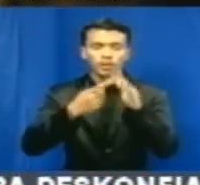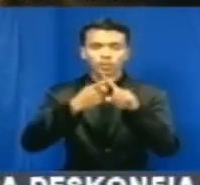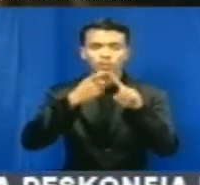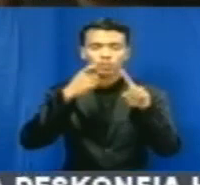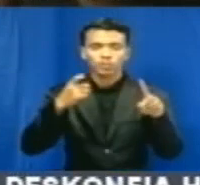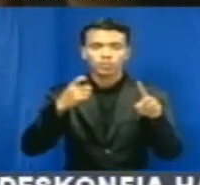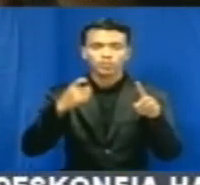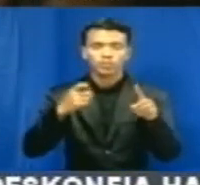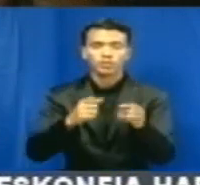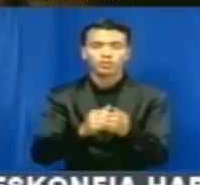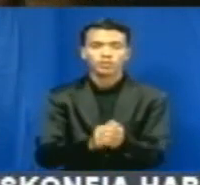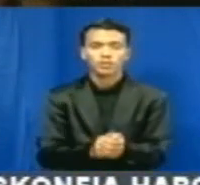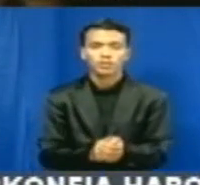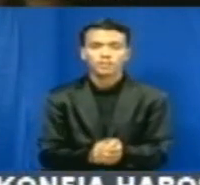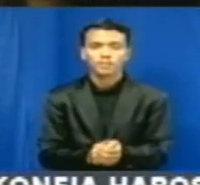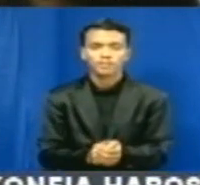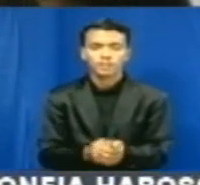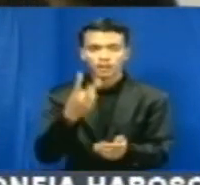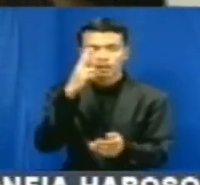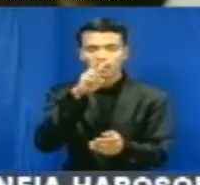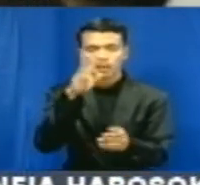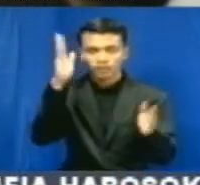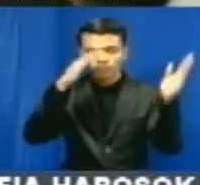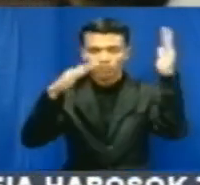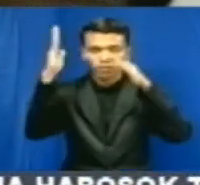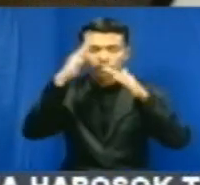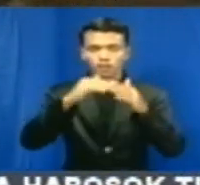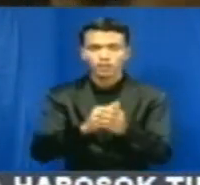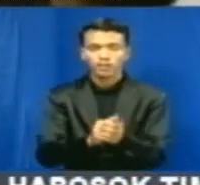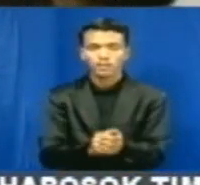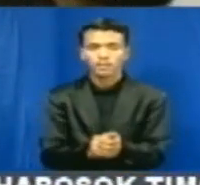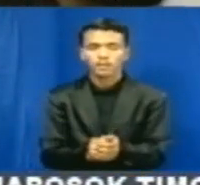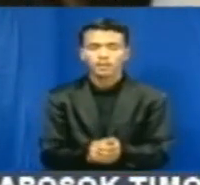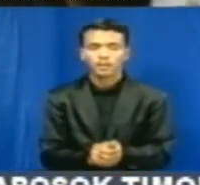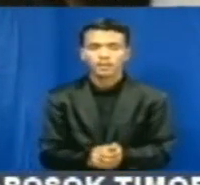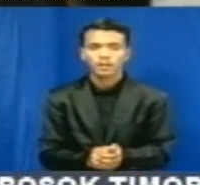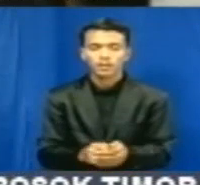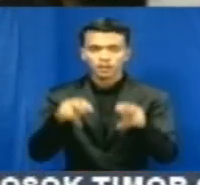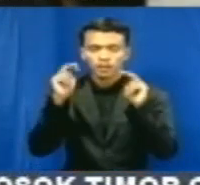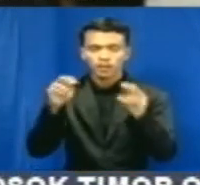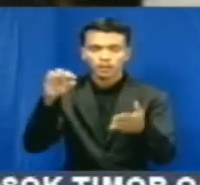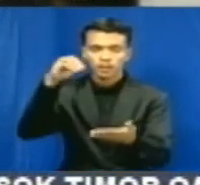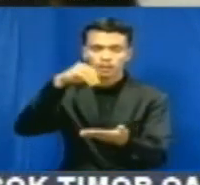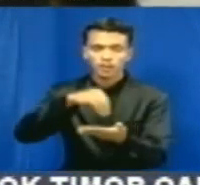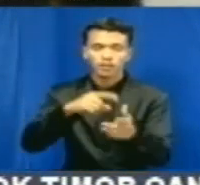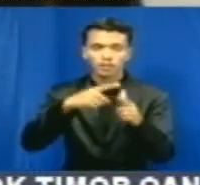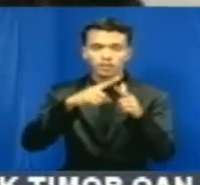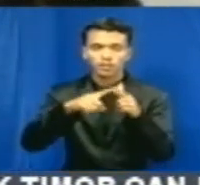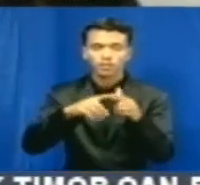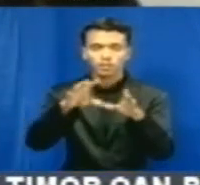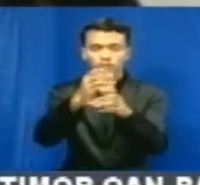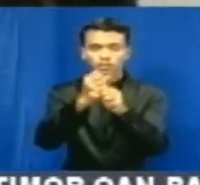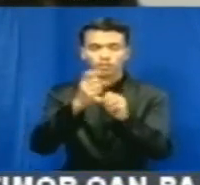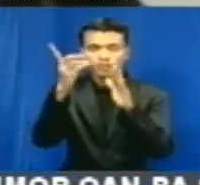introduções aí da revisão de literatura, identifica o problema, se ia a hipótese, tem que estabelecer a hipótese, depois estava a fonte de